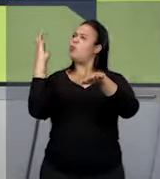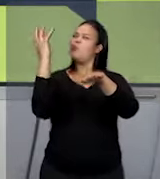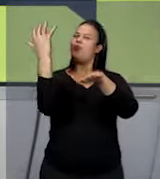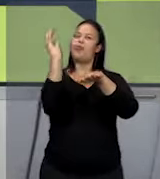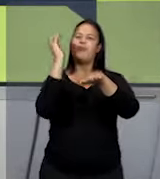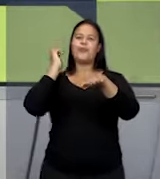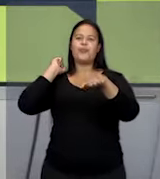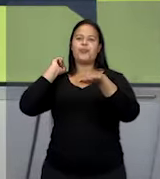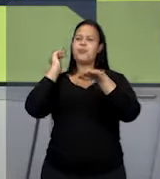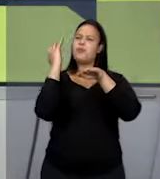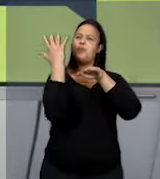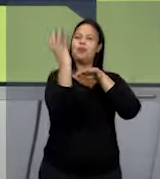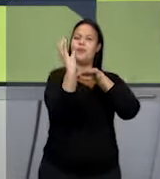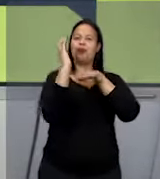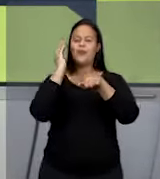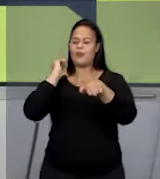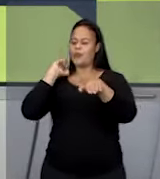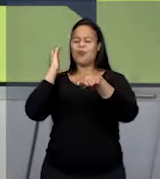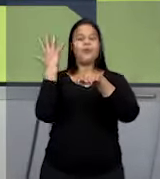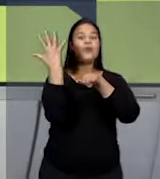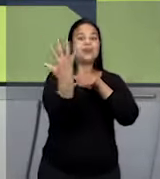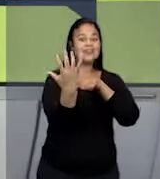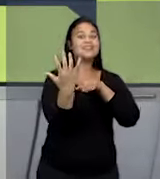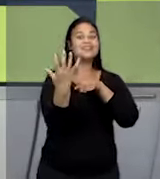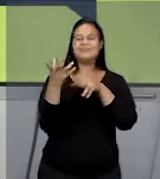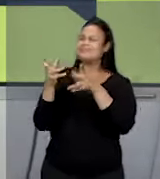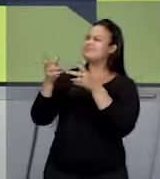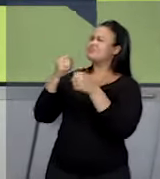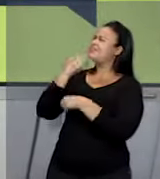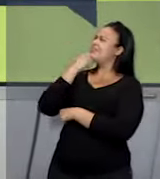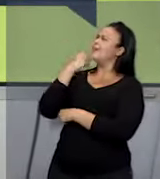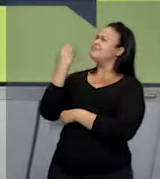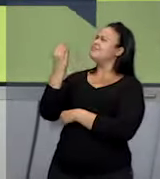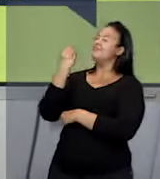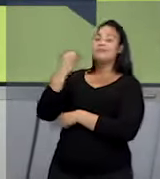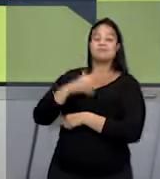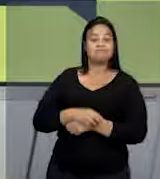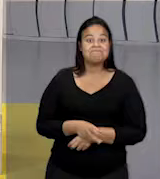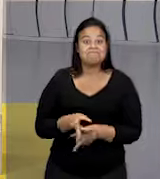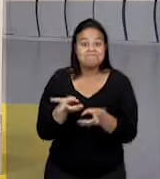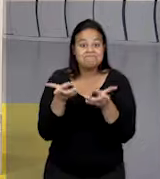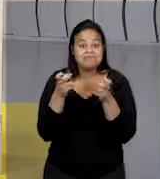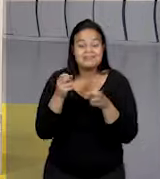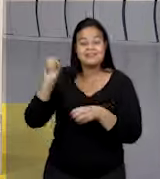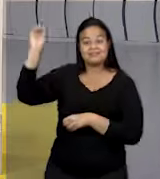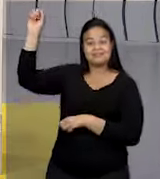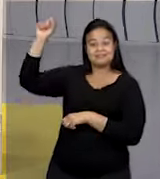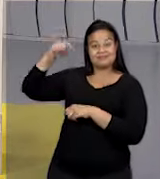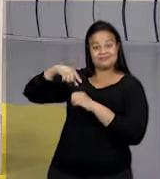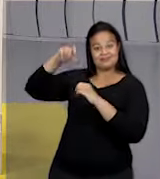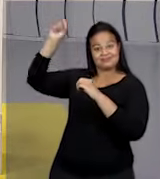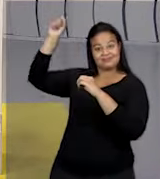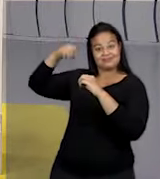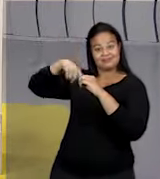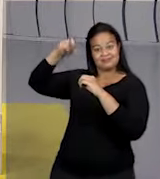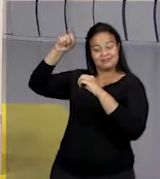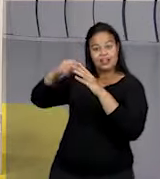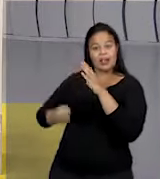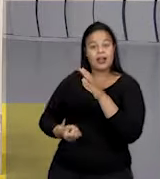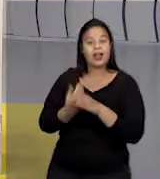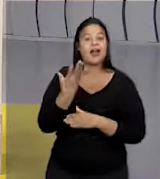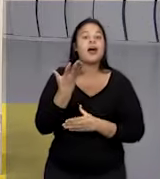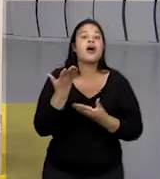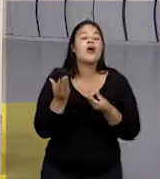estão passando, correndo por você. Então, nós temos a impressão que o Sol vai surgir